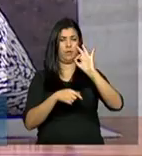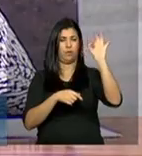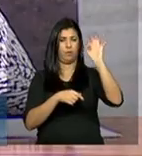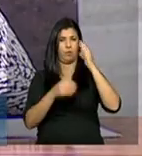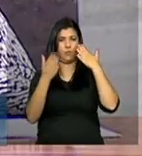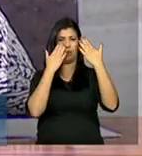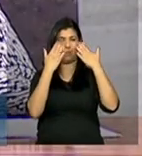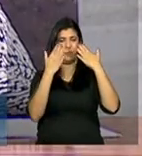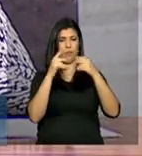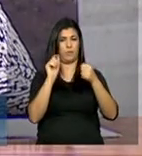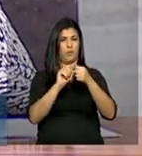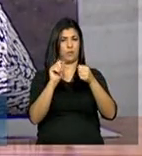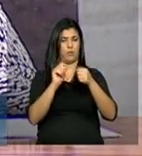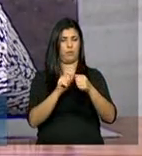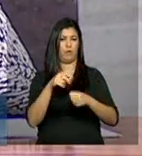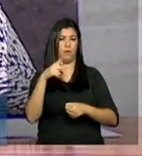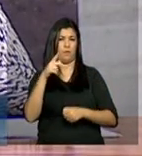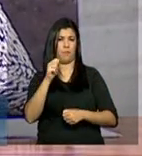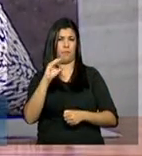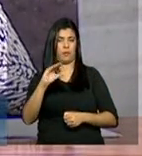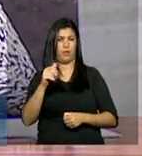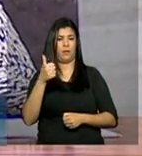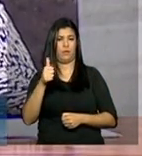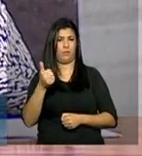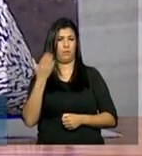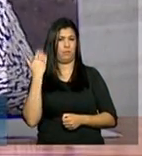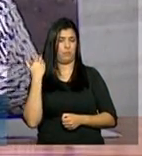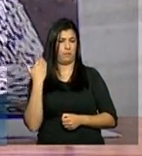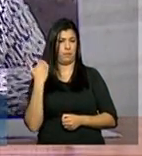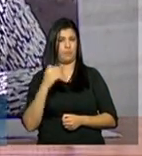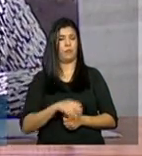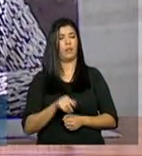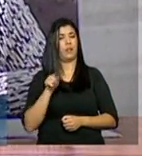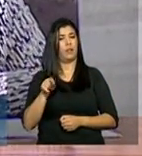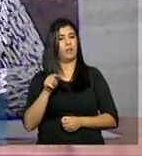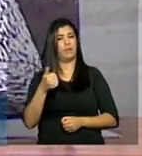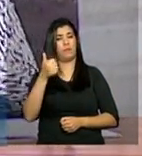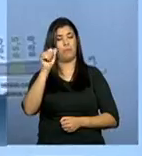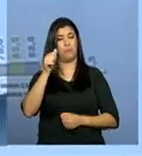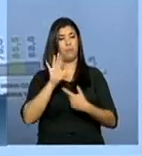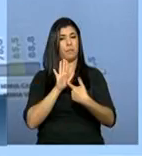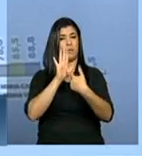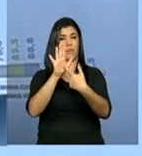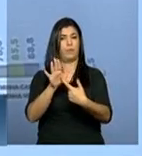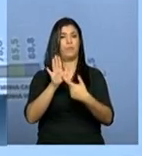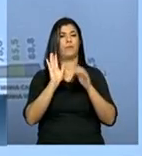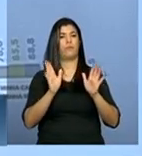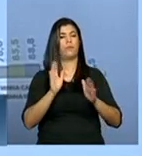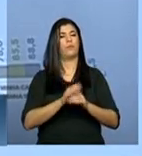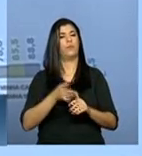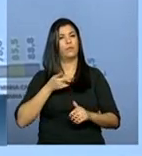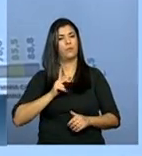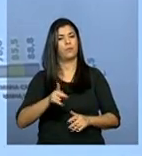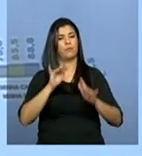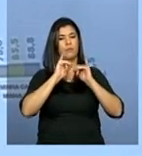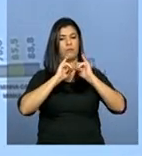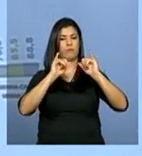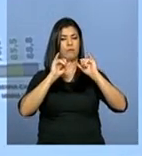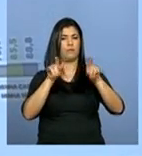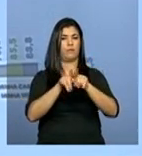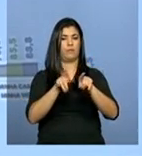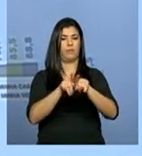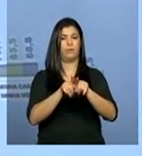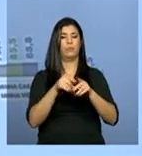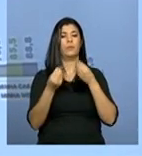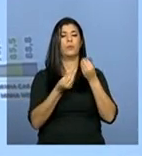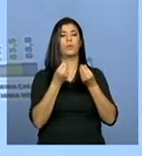execução total do PAC 1, o que já é um primeiro demonstrativo, que eu vou à frente mostrar também,